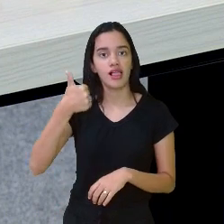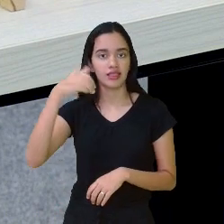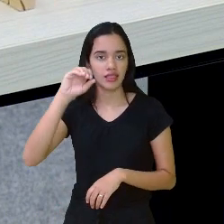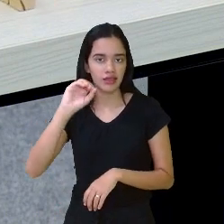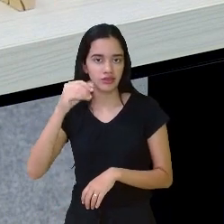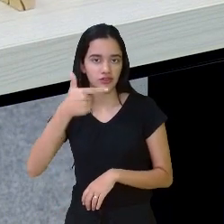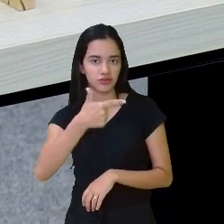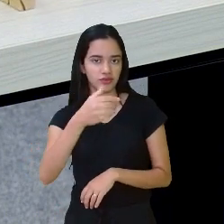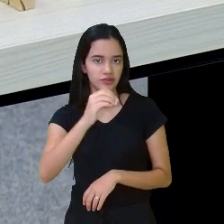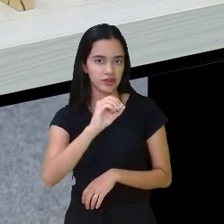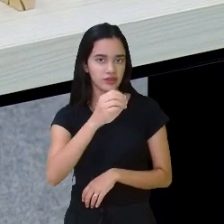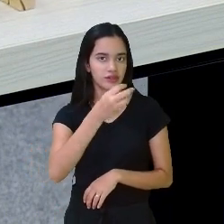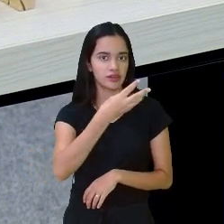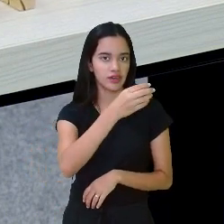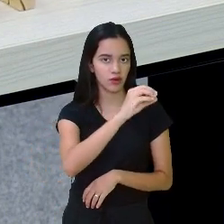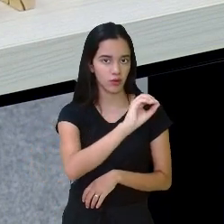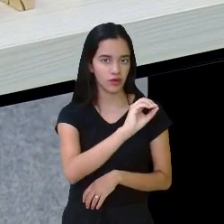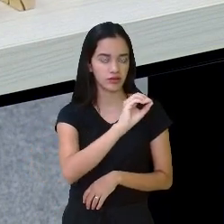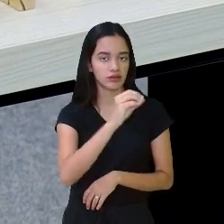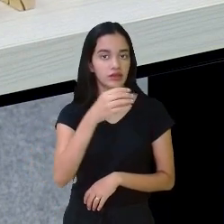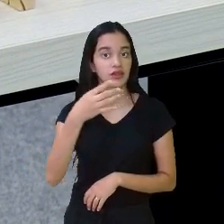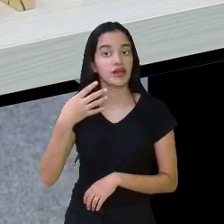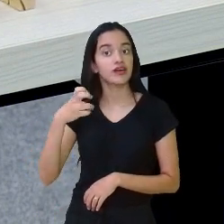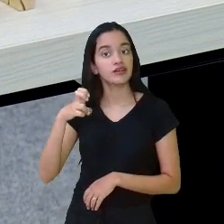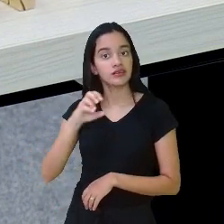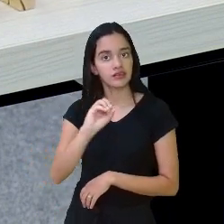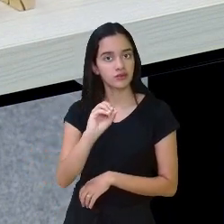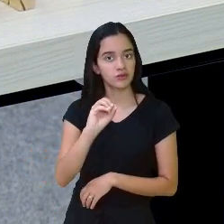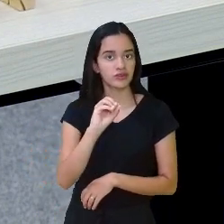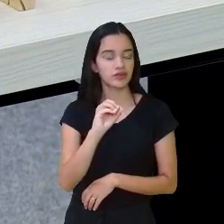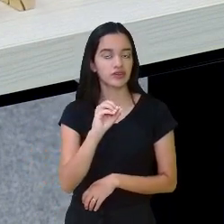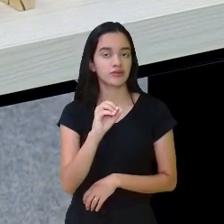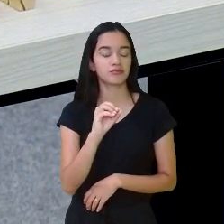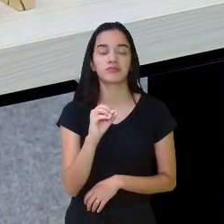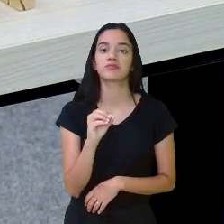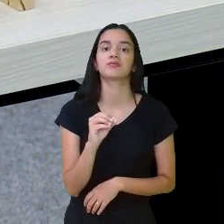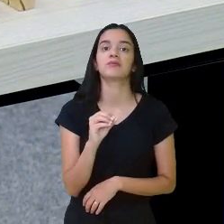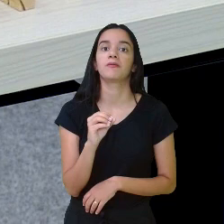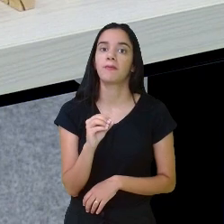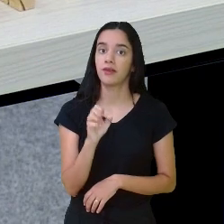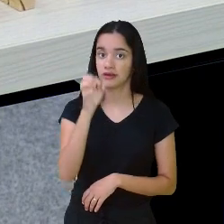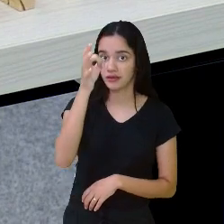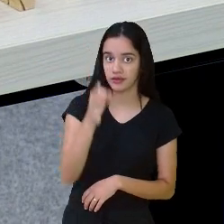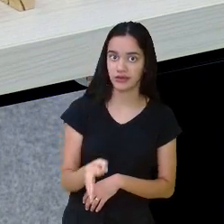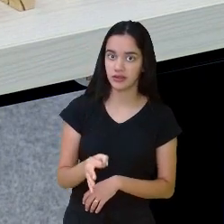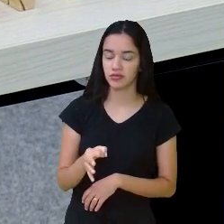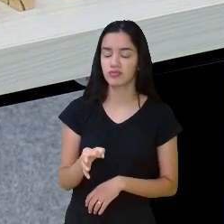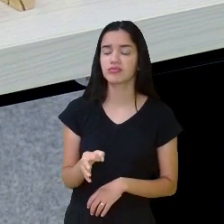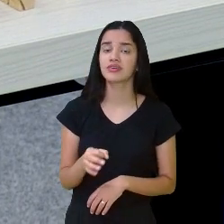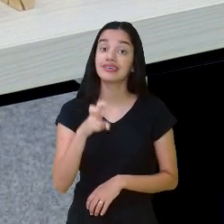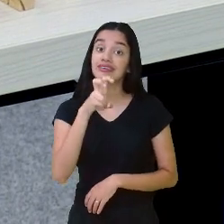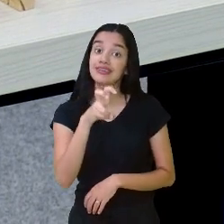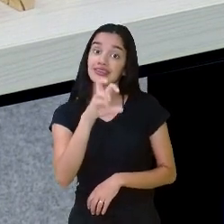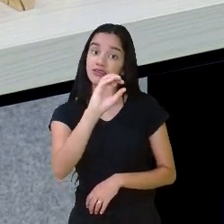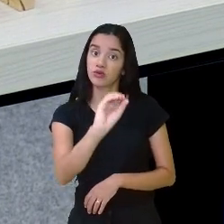10, 20, 30, 40, 50. Tá certo?